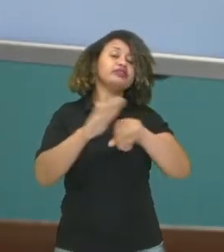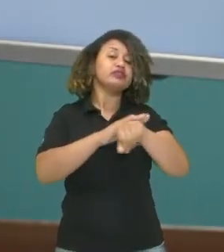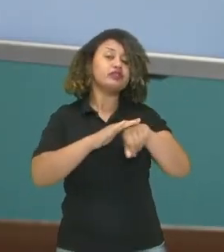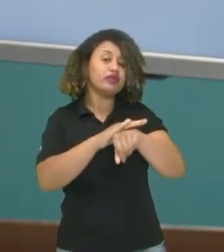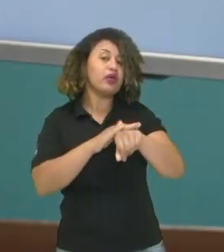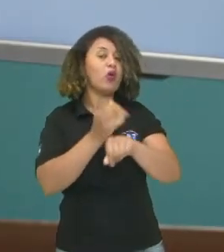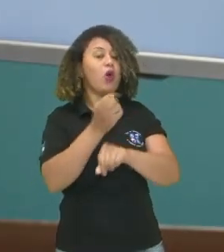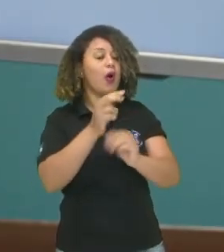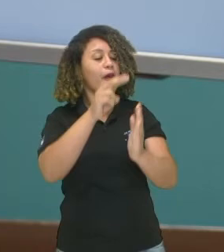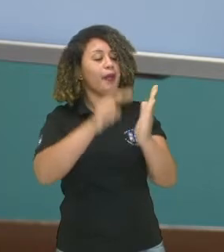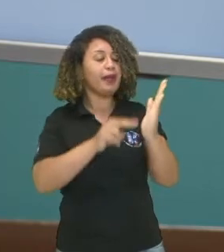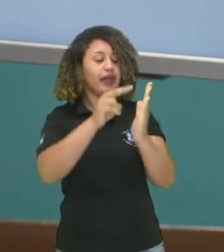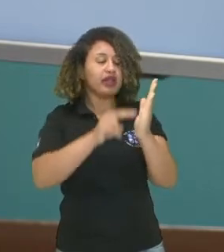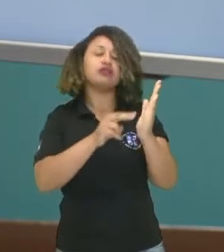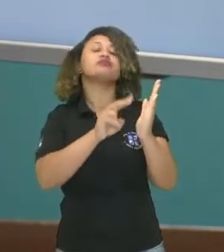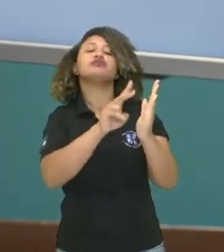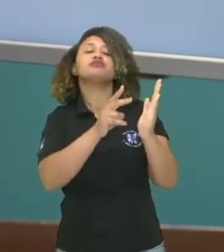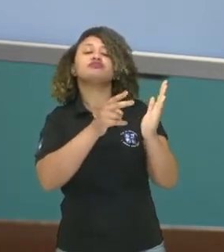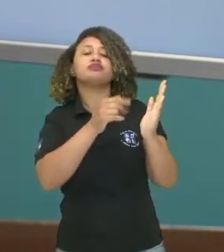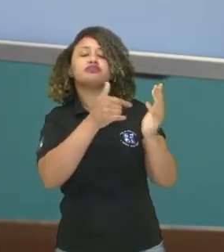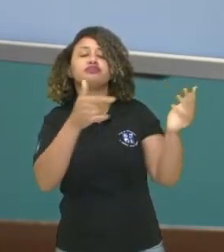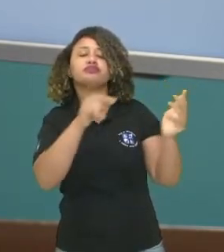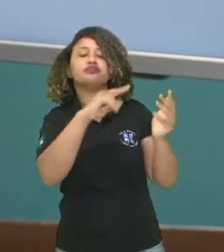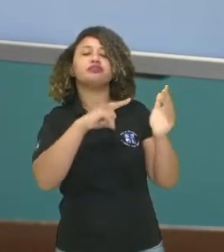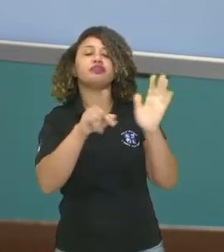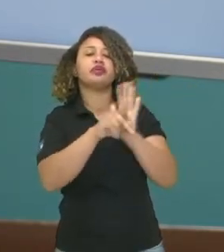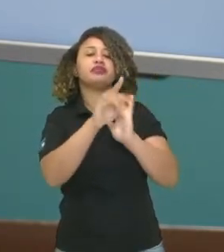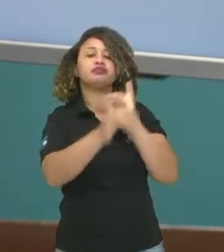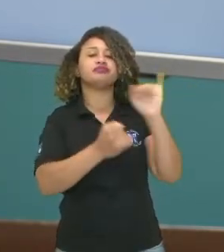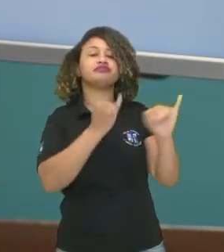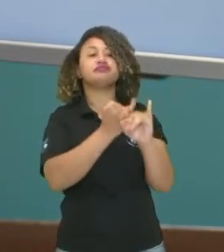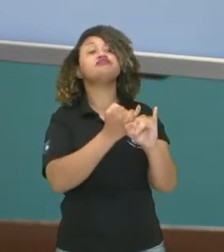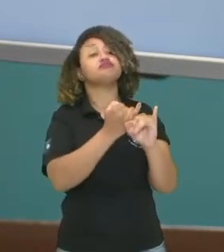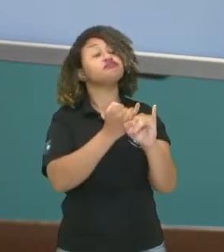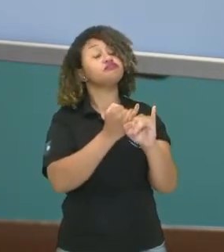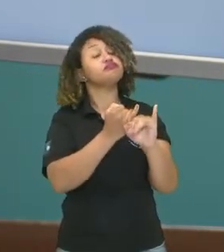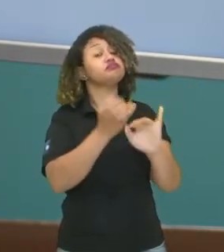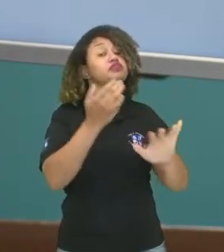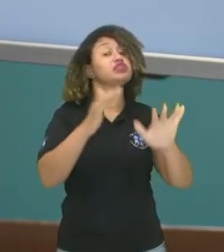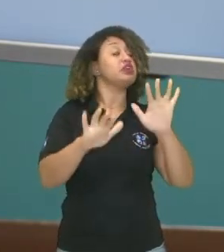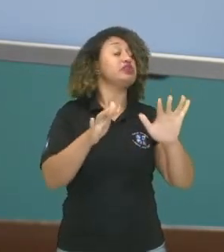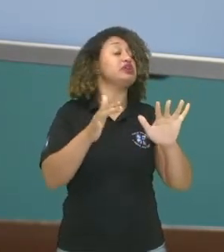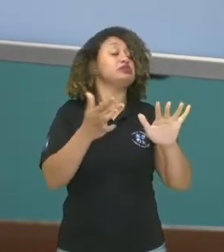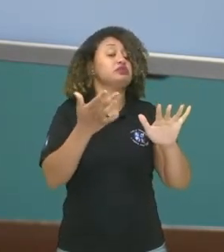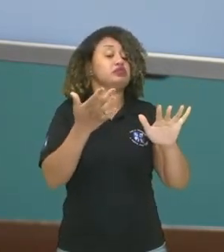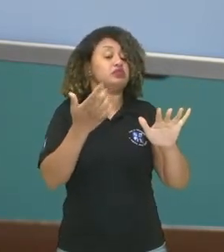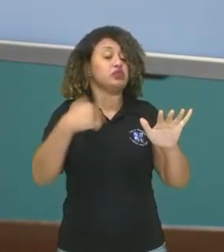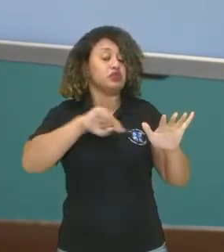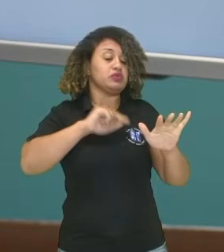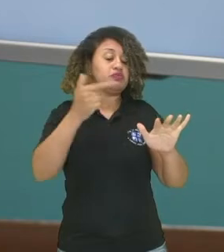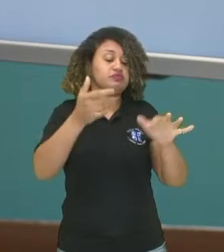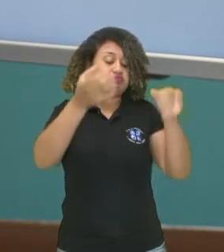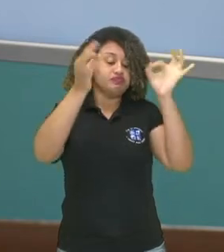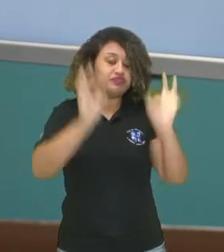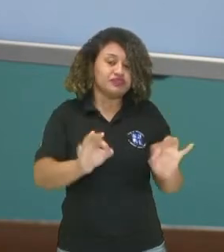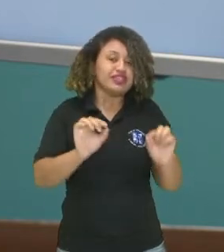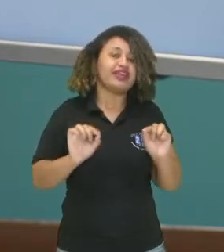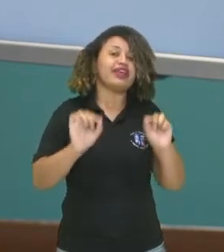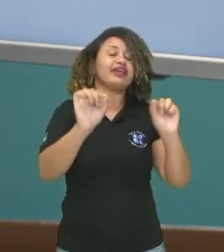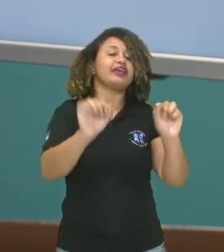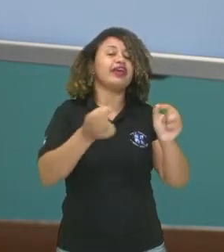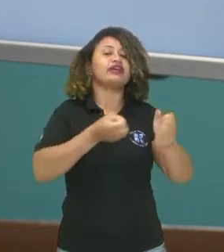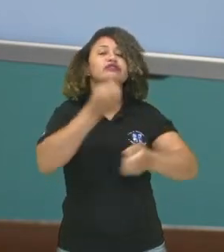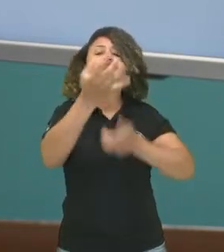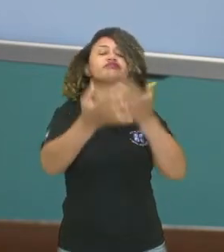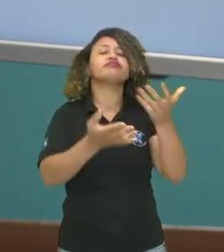até mesmo lemos algum conteúdo, nós podemos não ter certeza de quem está falando,